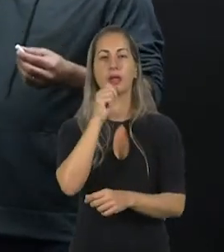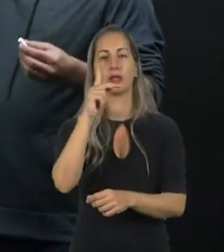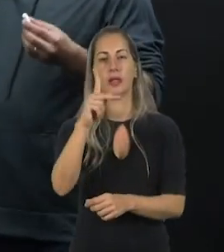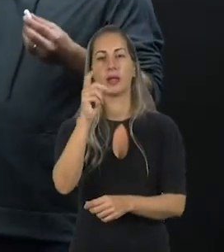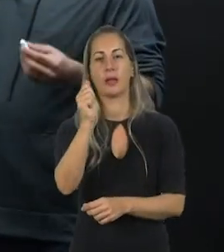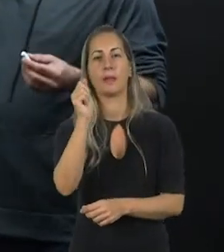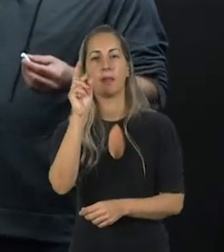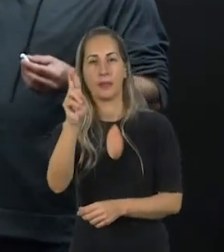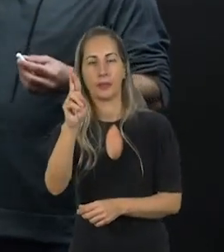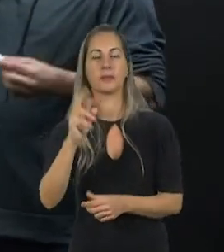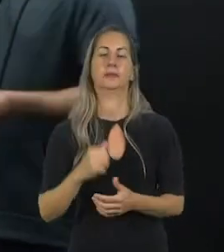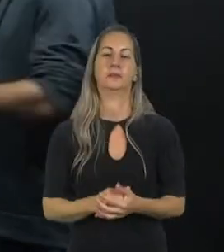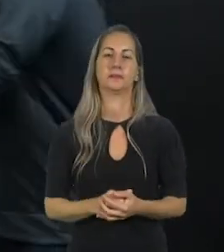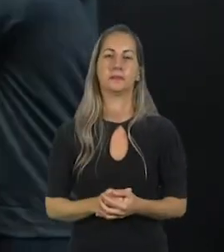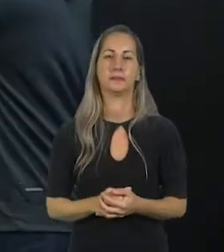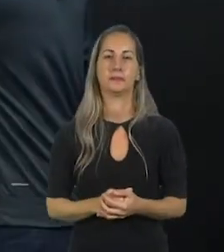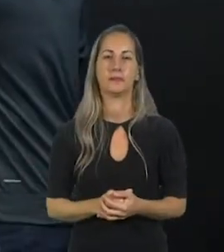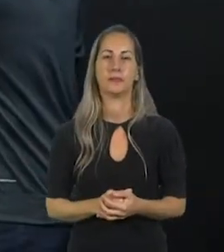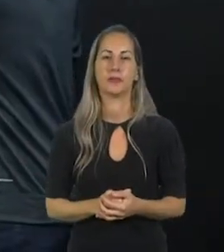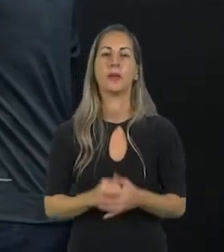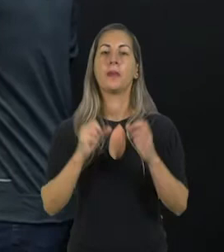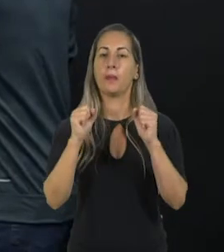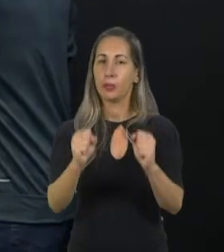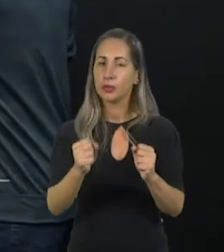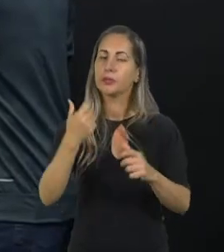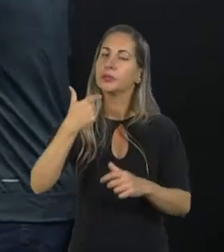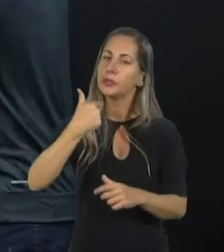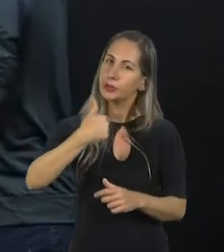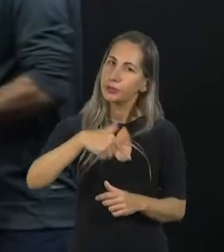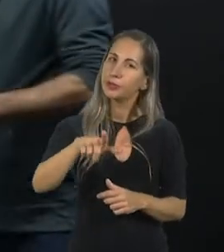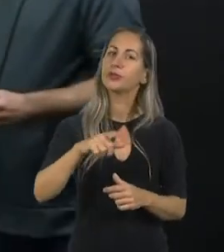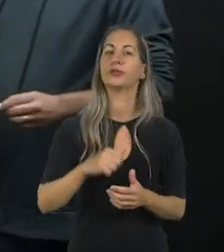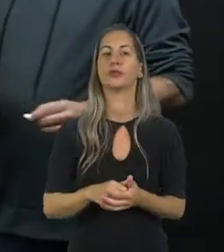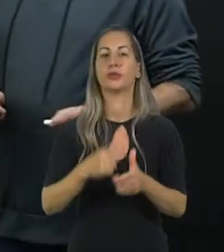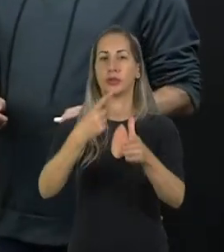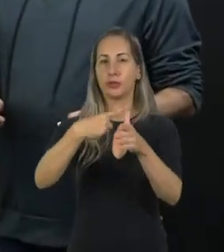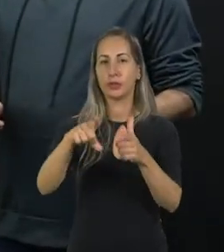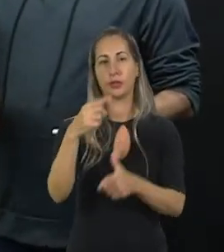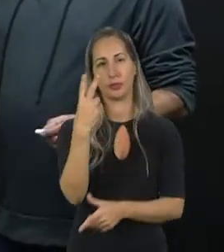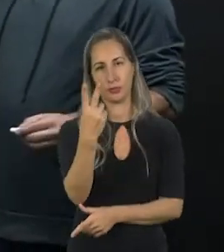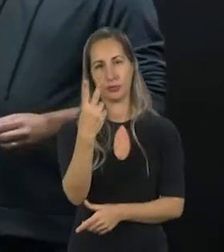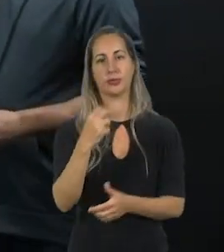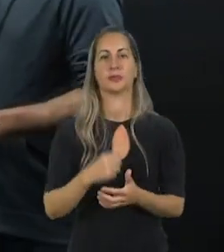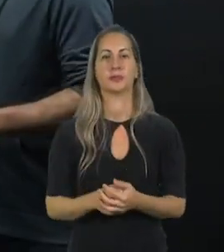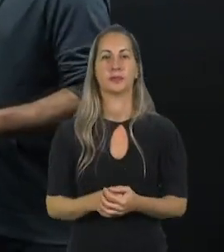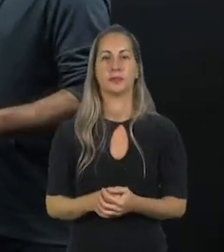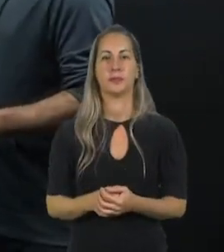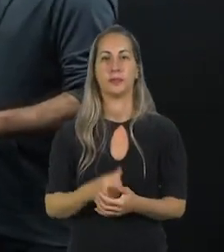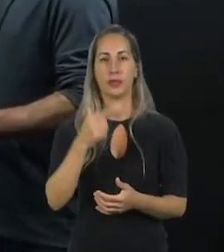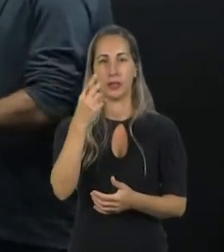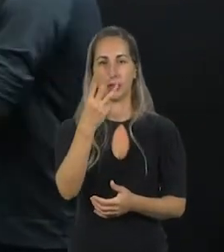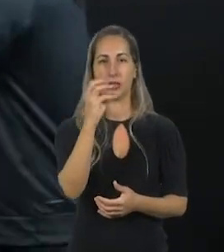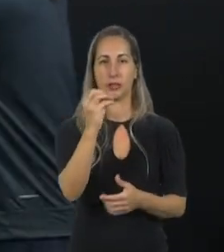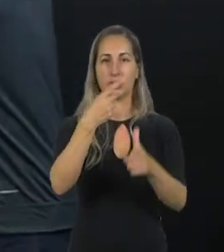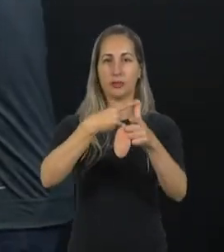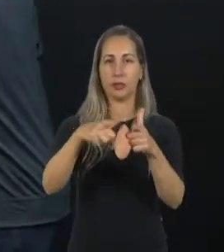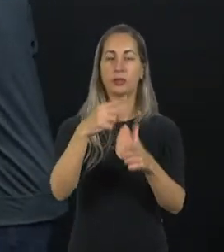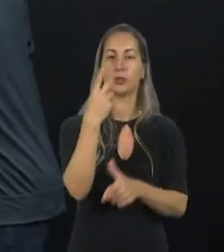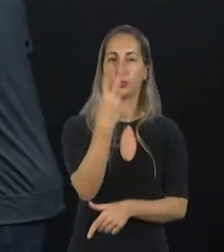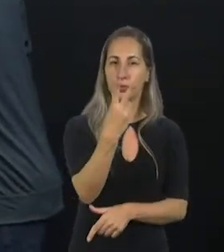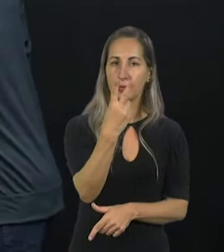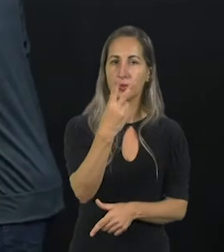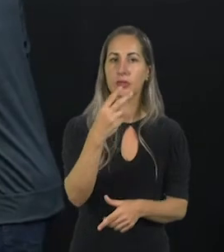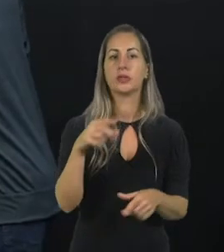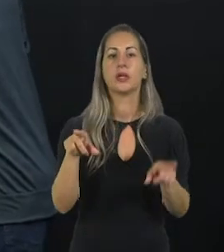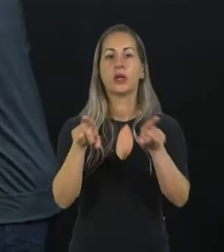continua sendo um número par. Então, nós podemos, novamente, dividi-lo por 2. 30 dividido por 2